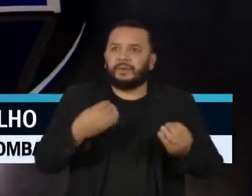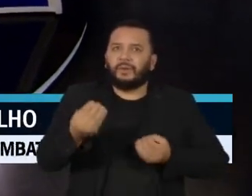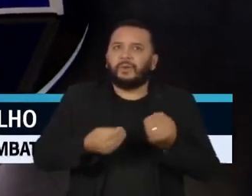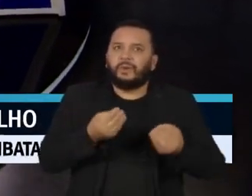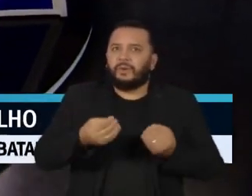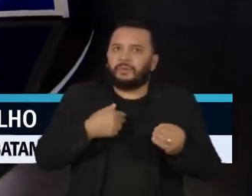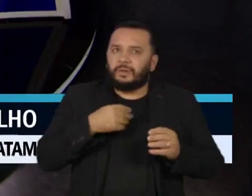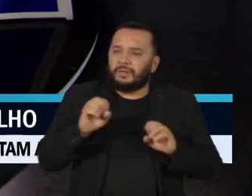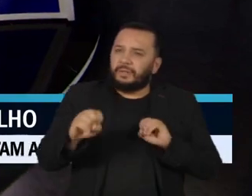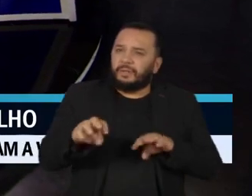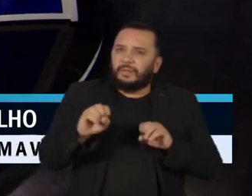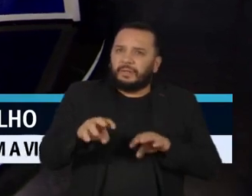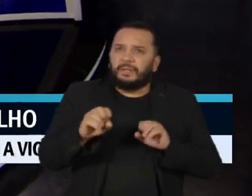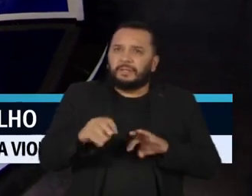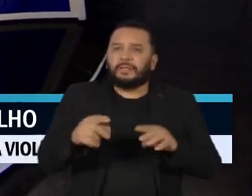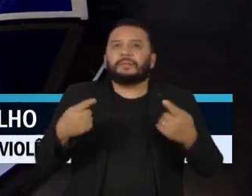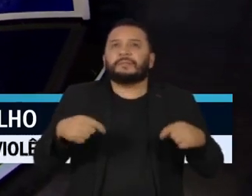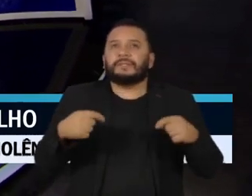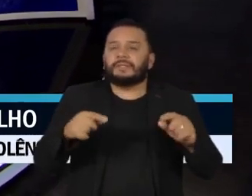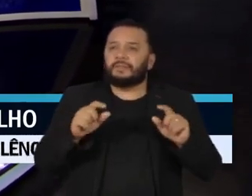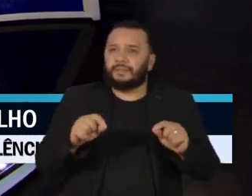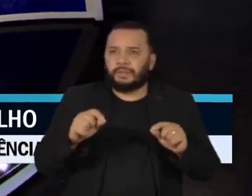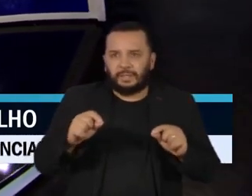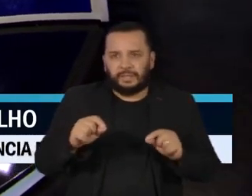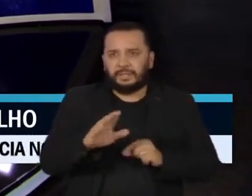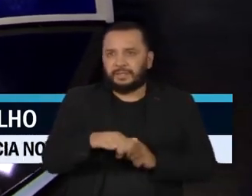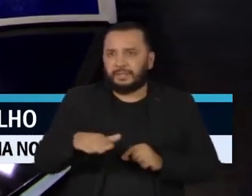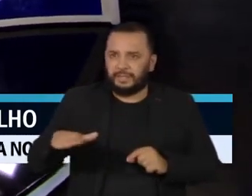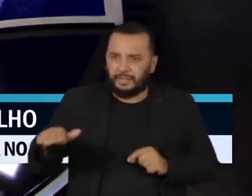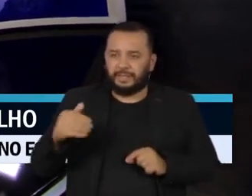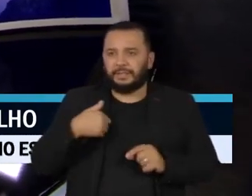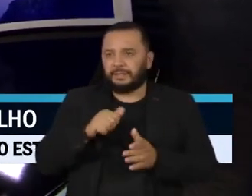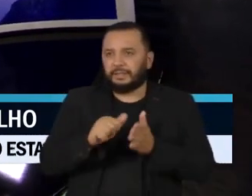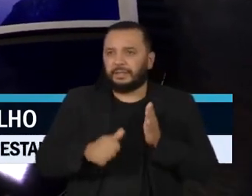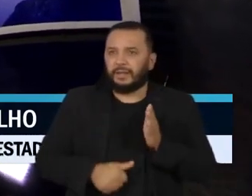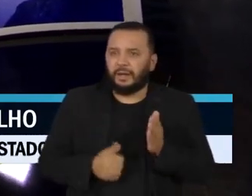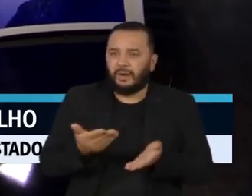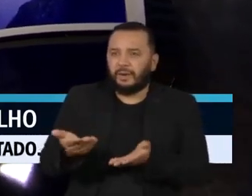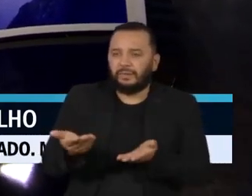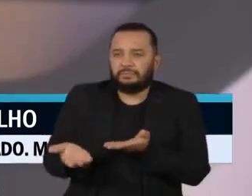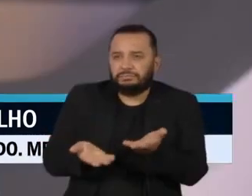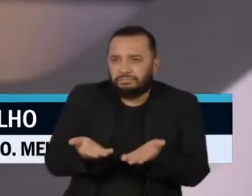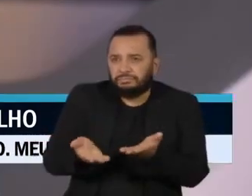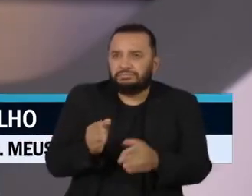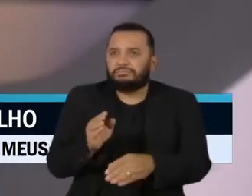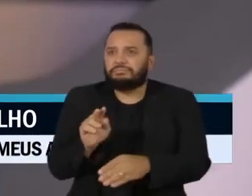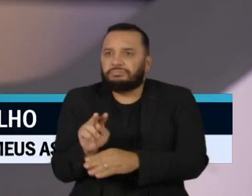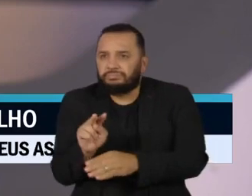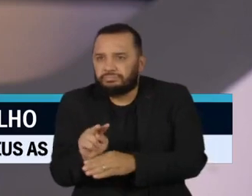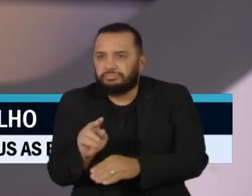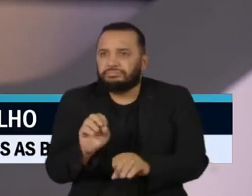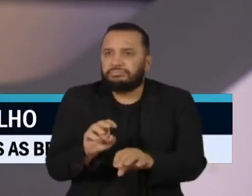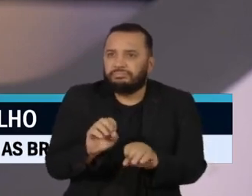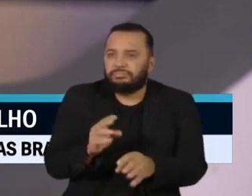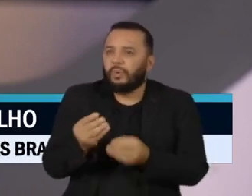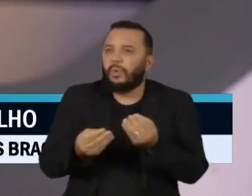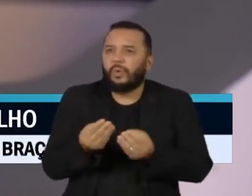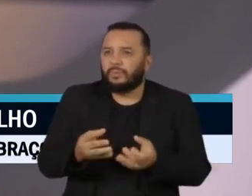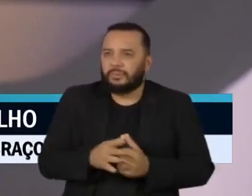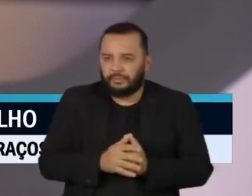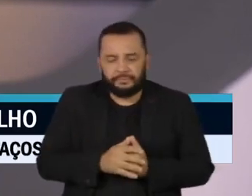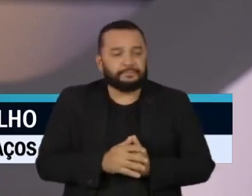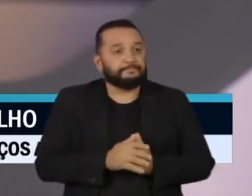deveria lidar com essas pessoas, com essas crianças que têm síndrome de Down? Olha, acho que aí tem algumas coisas,